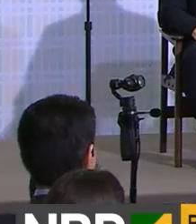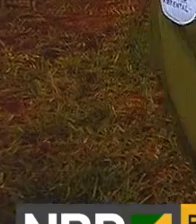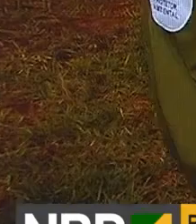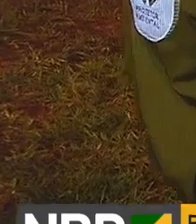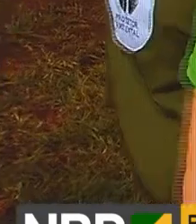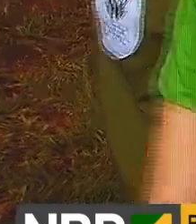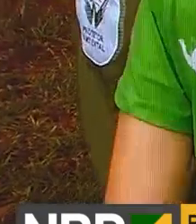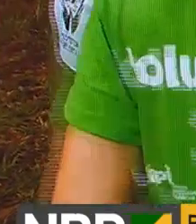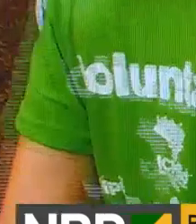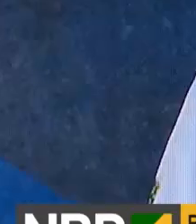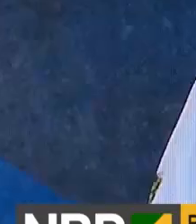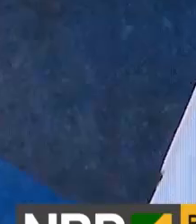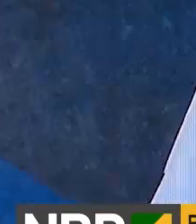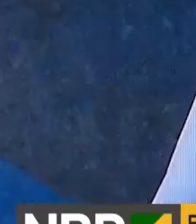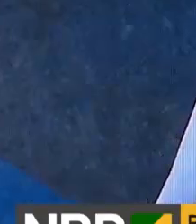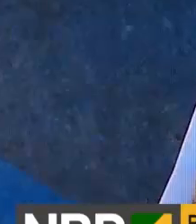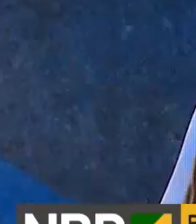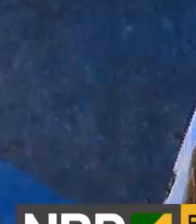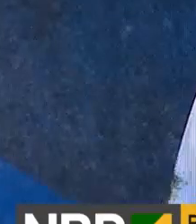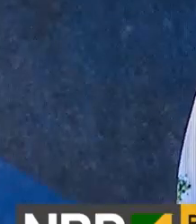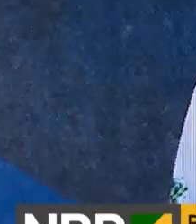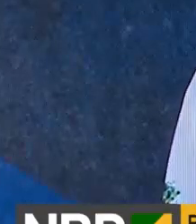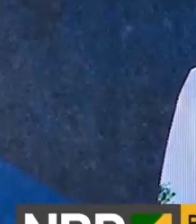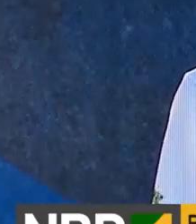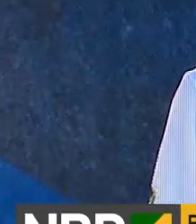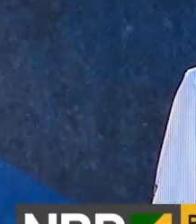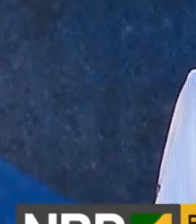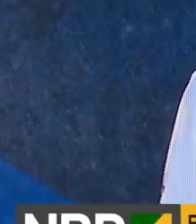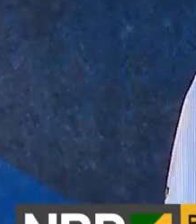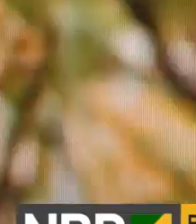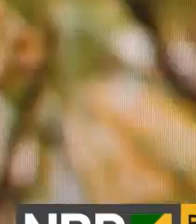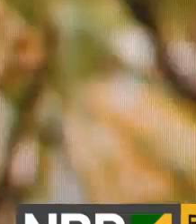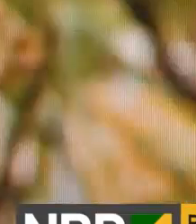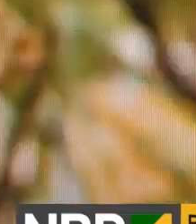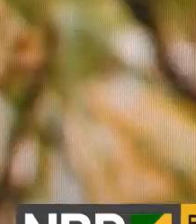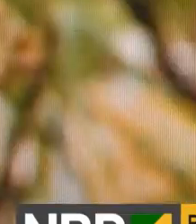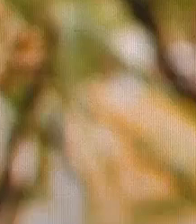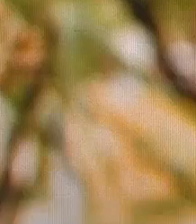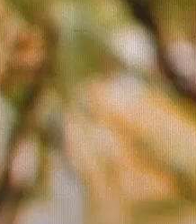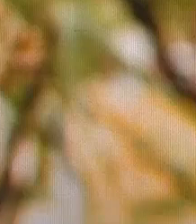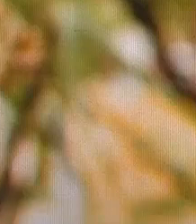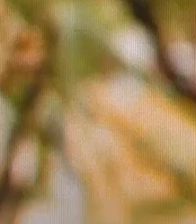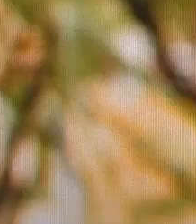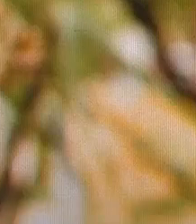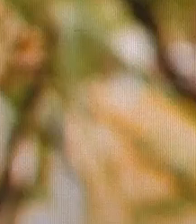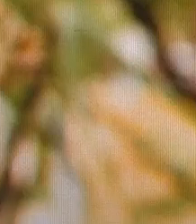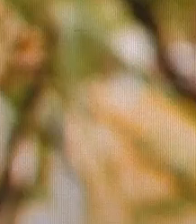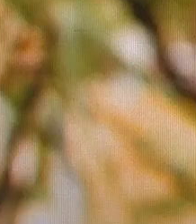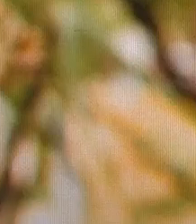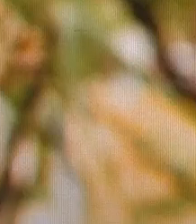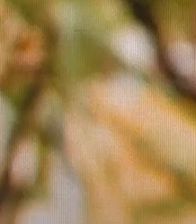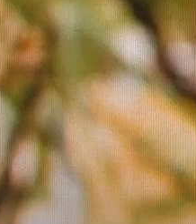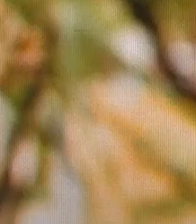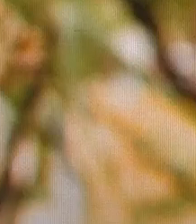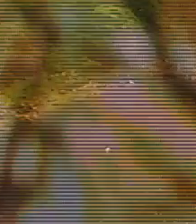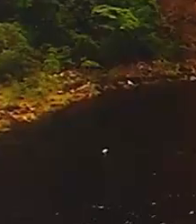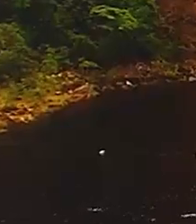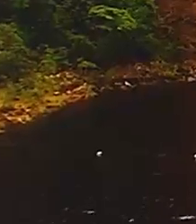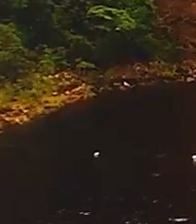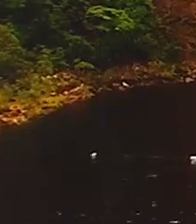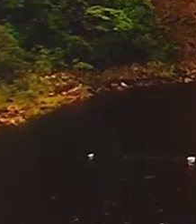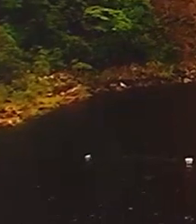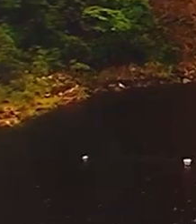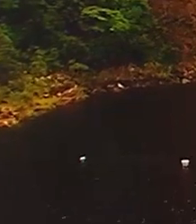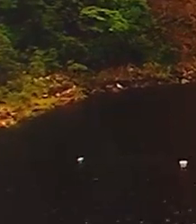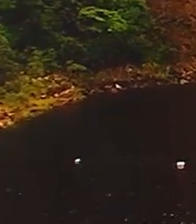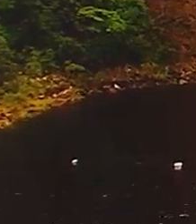Que transforma, que faz ser parte disso tudo. Quanto mais pessoas fazendo bem, por qualquer causa que seja,